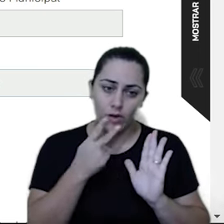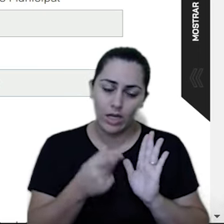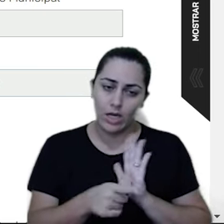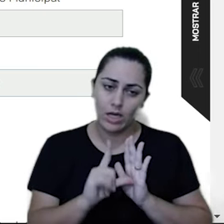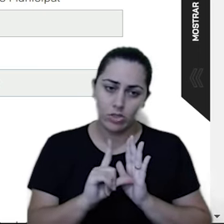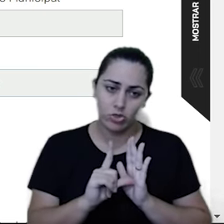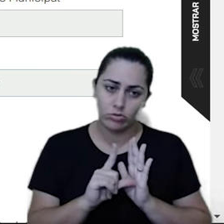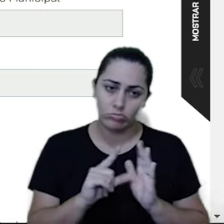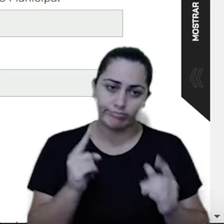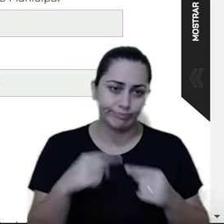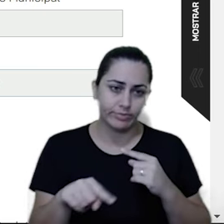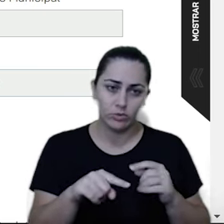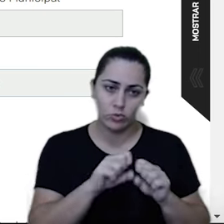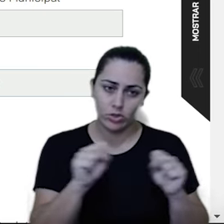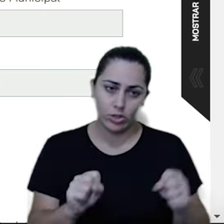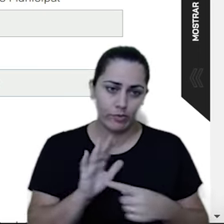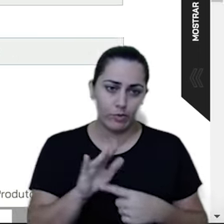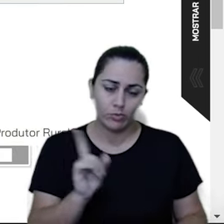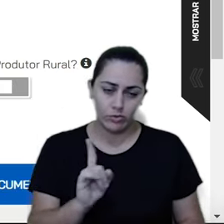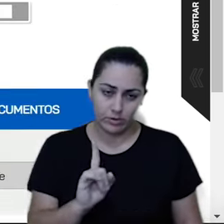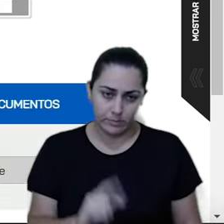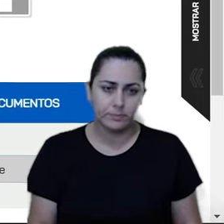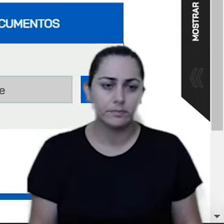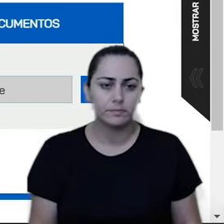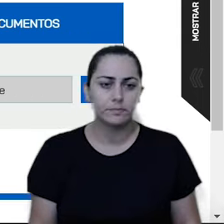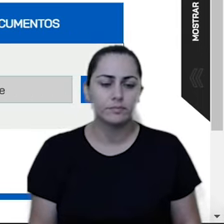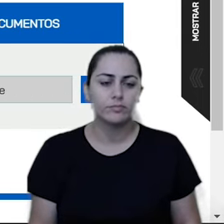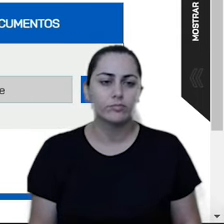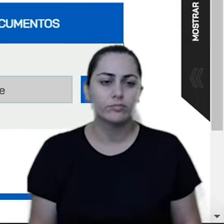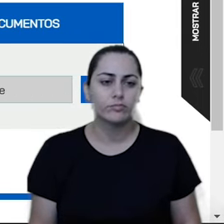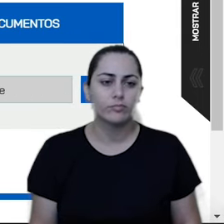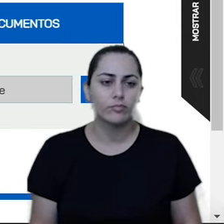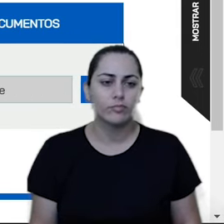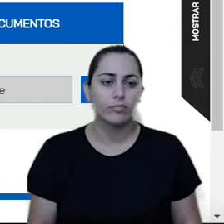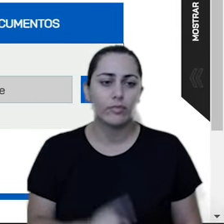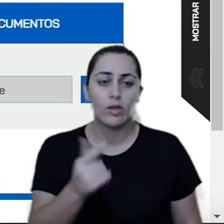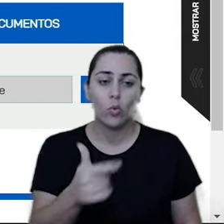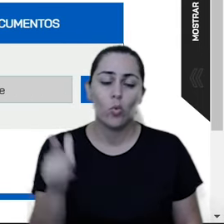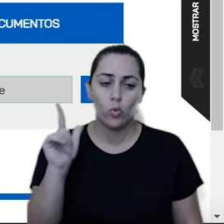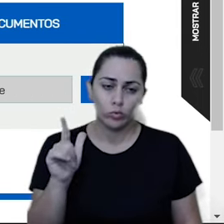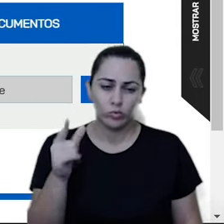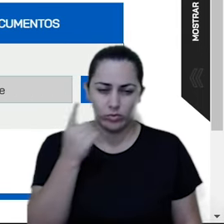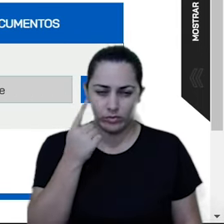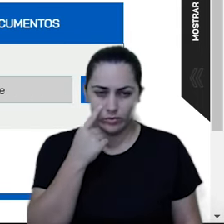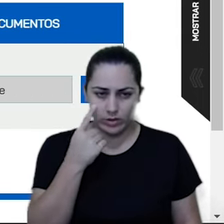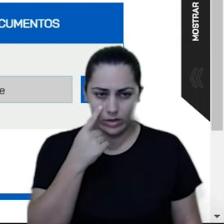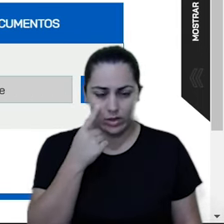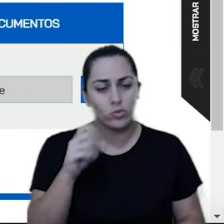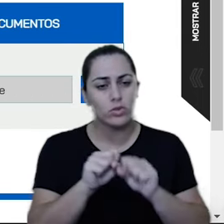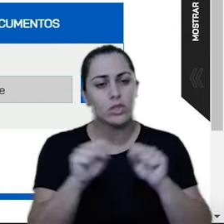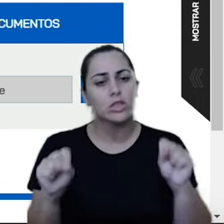lá não será acatada o sistema não vai trazer tá aqui uma outra coisa repara que o